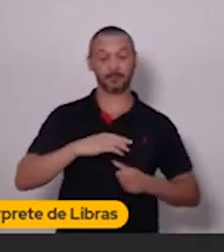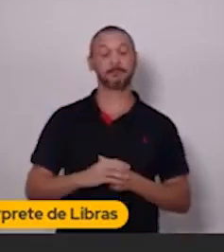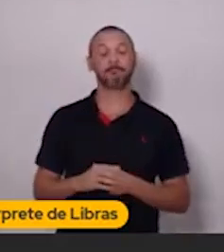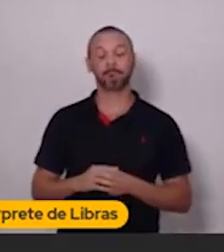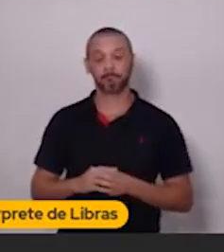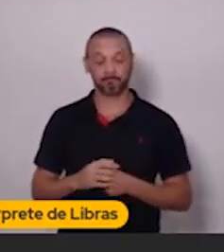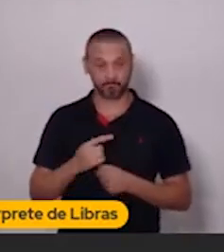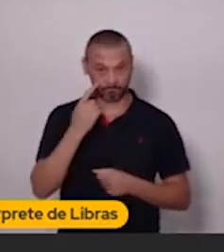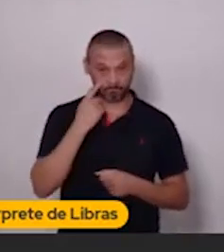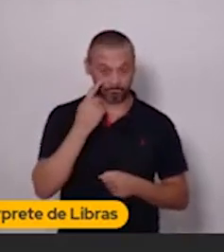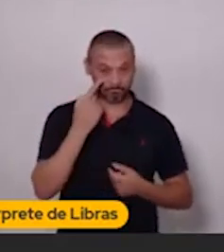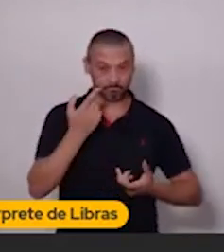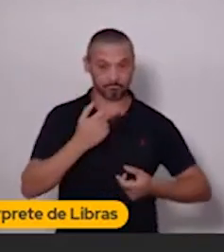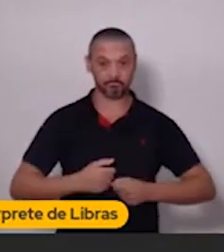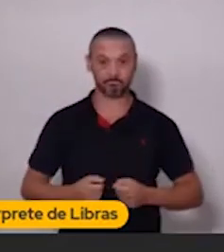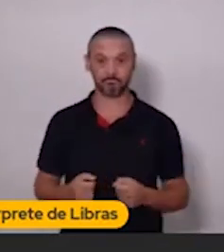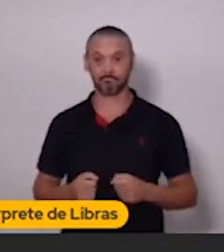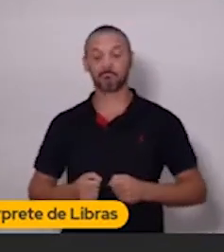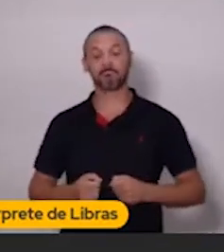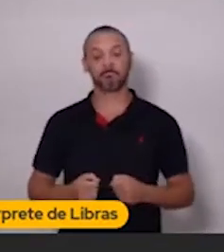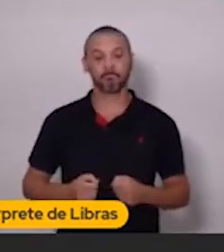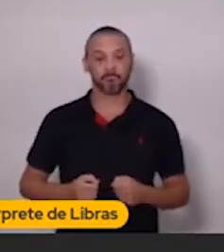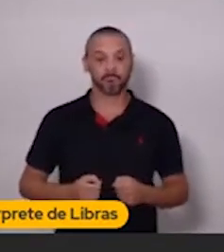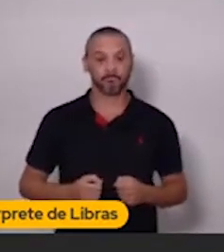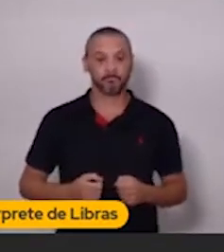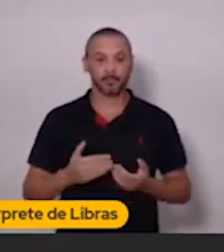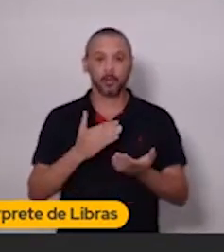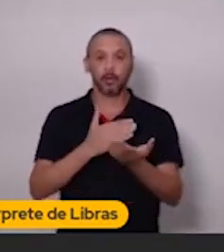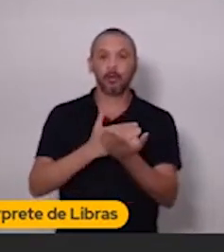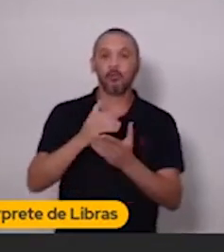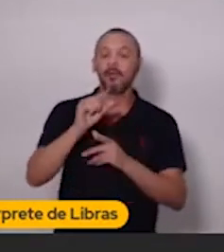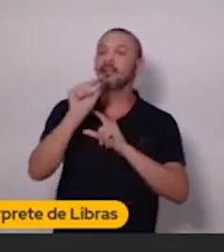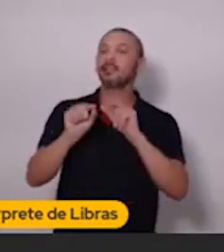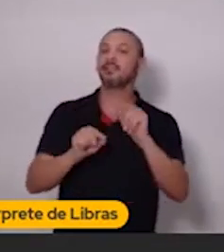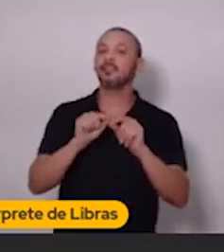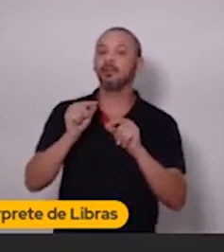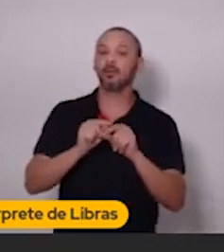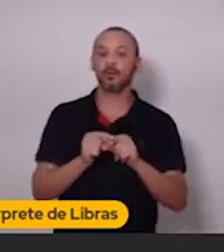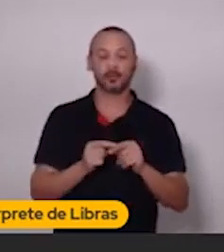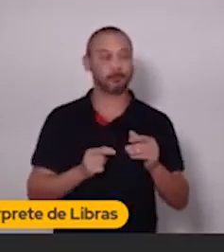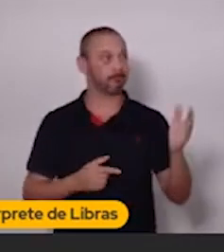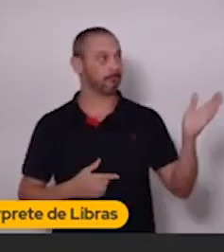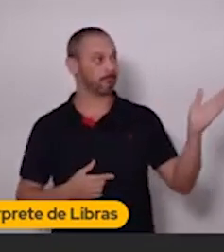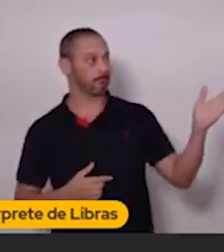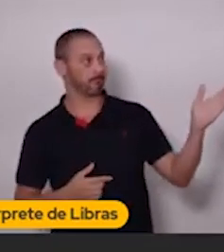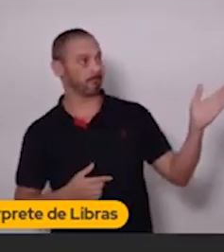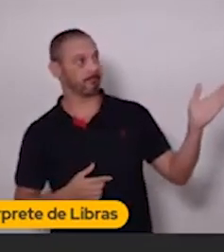Então vamos lá. Eu queria começar falando sobre os ciclos de produção.